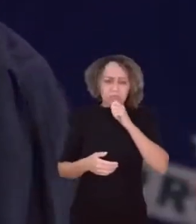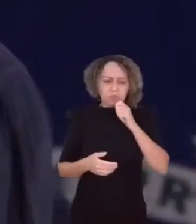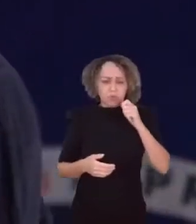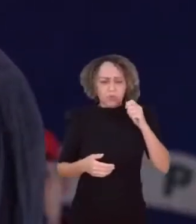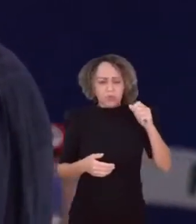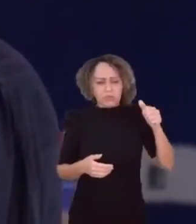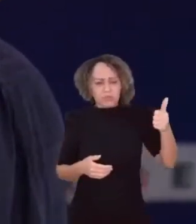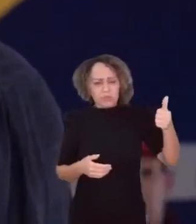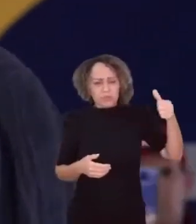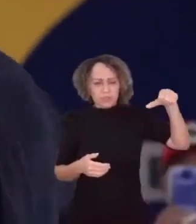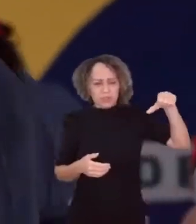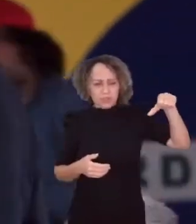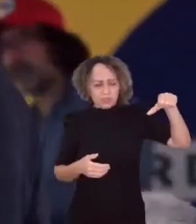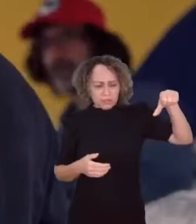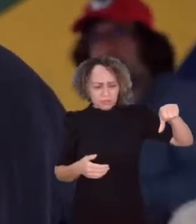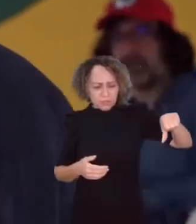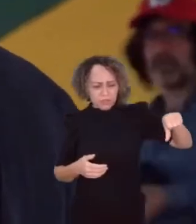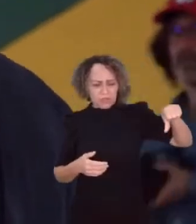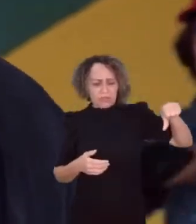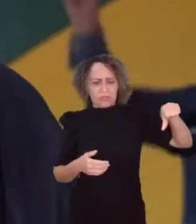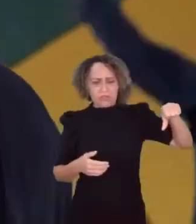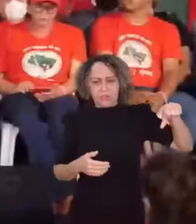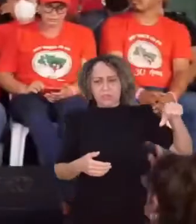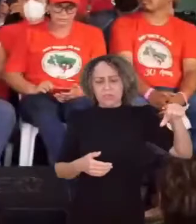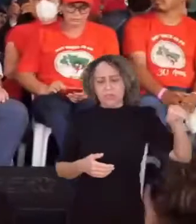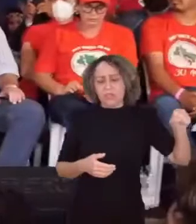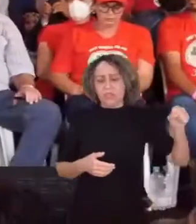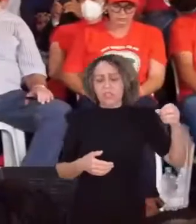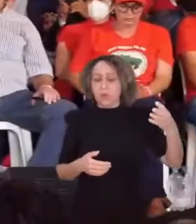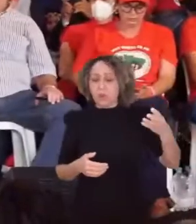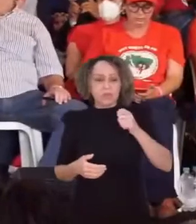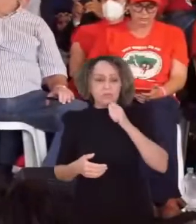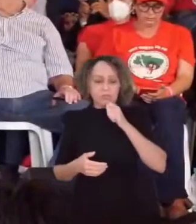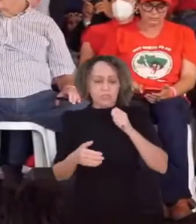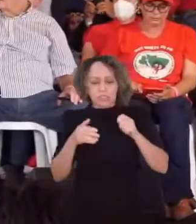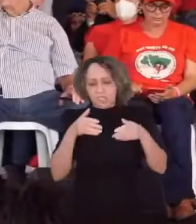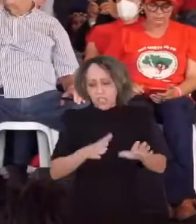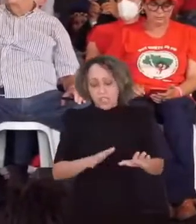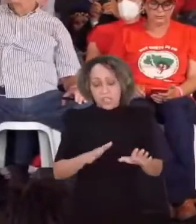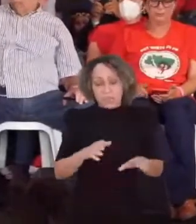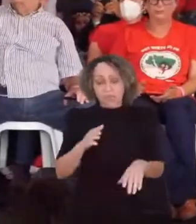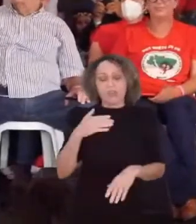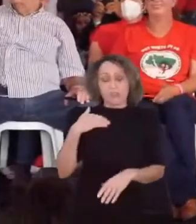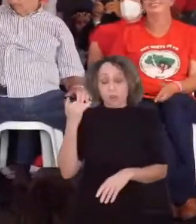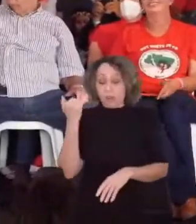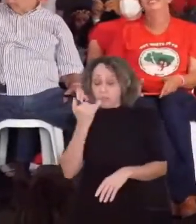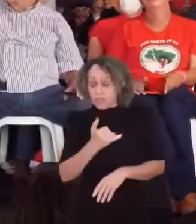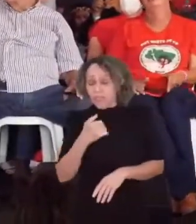estava no Congresso de Fundação do Movimento Sem Terra, em Cascavel, em